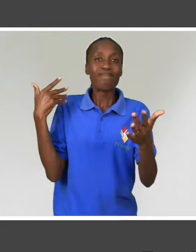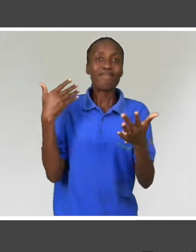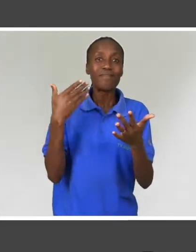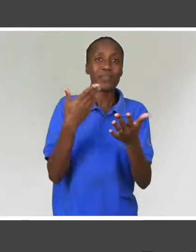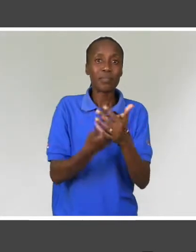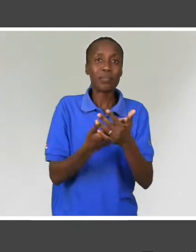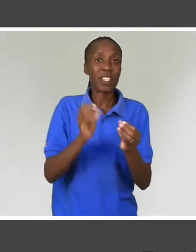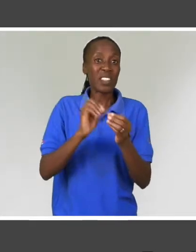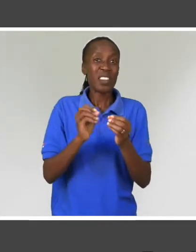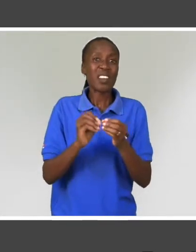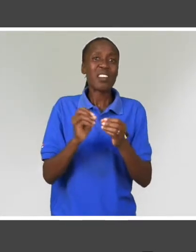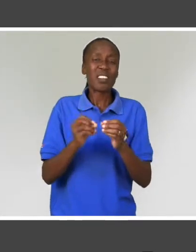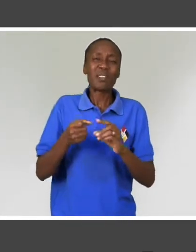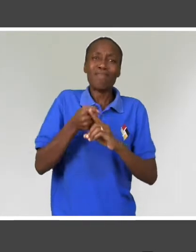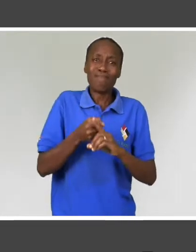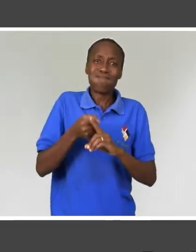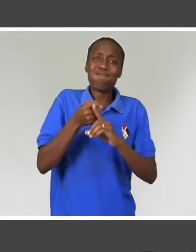Já, dado isso,